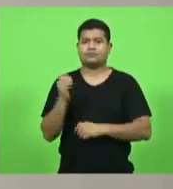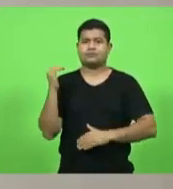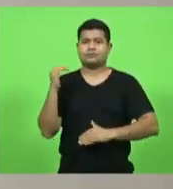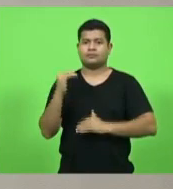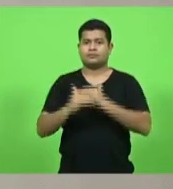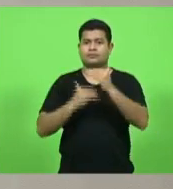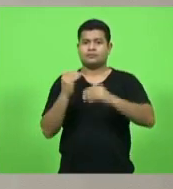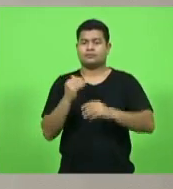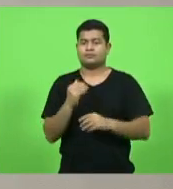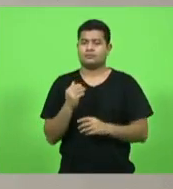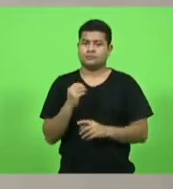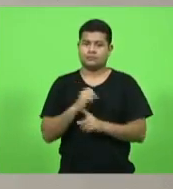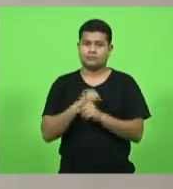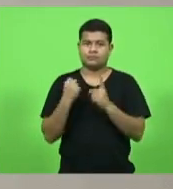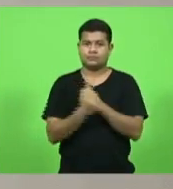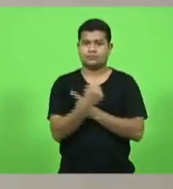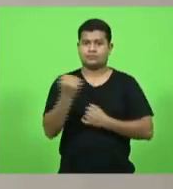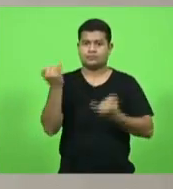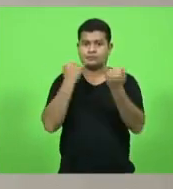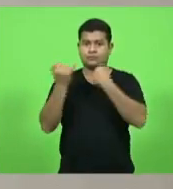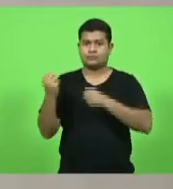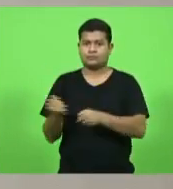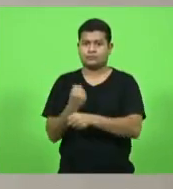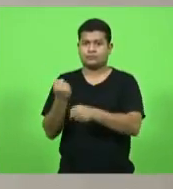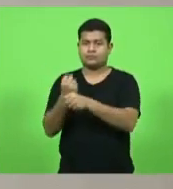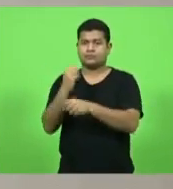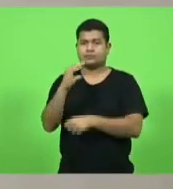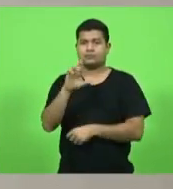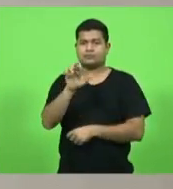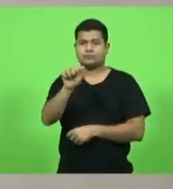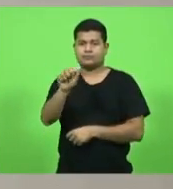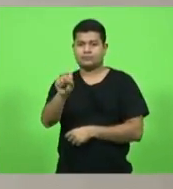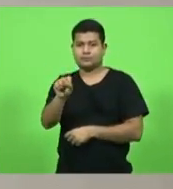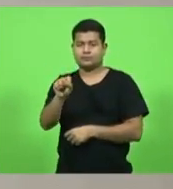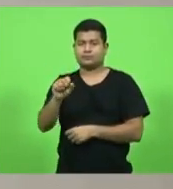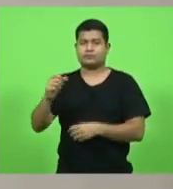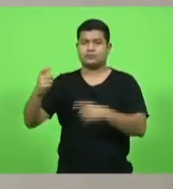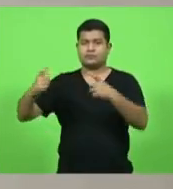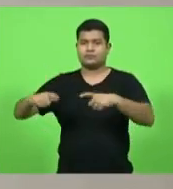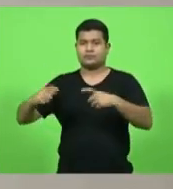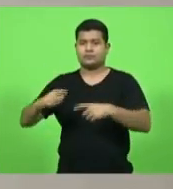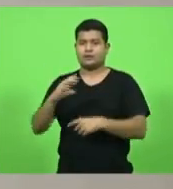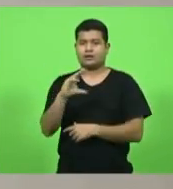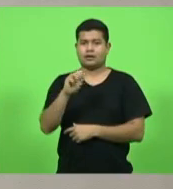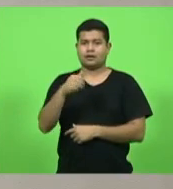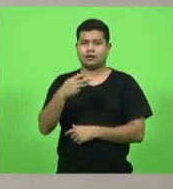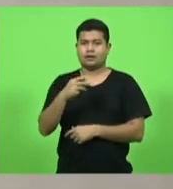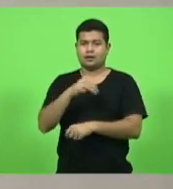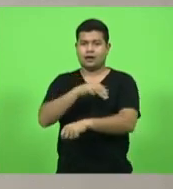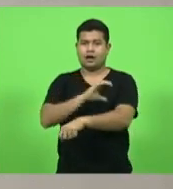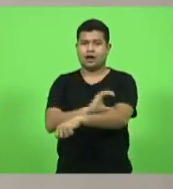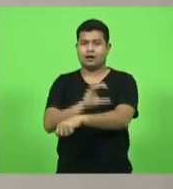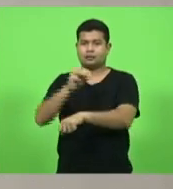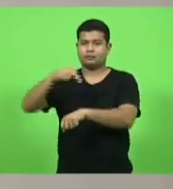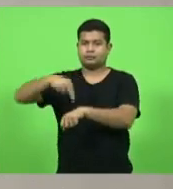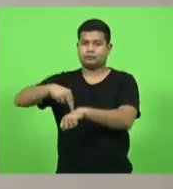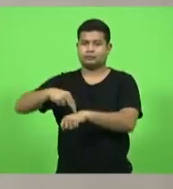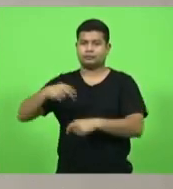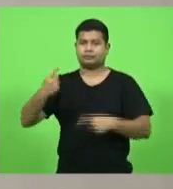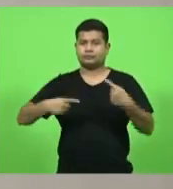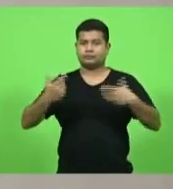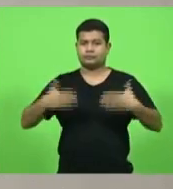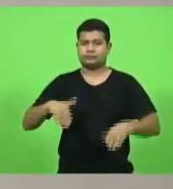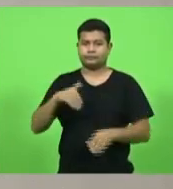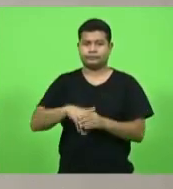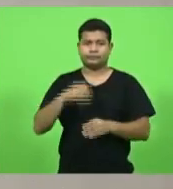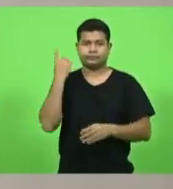Social informações acerca da construção da sede do CRAS no município de Campos Novos. Em discussão. Não havendo quem queira discutir, em votação. Deputados